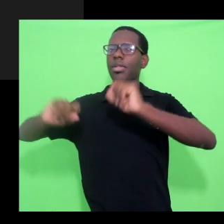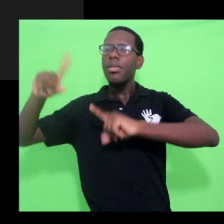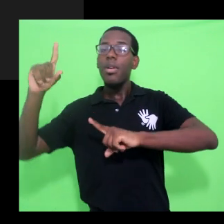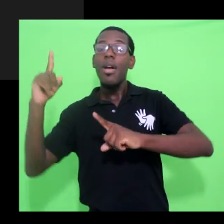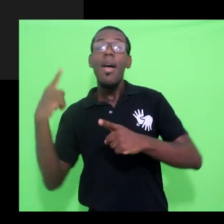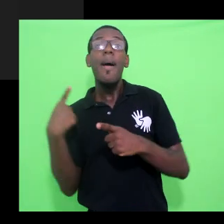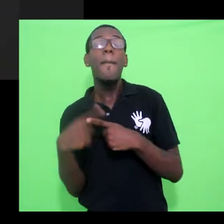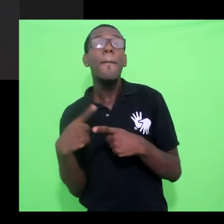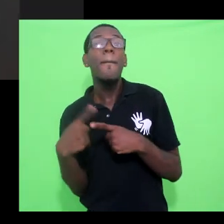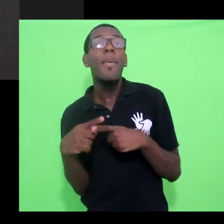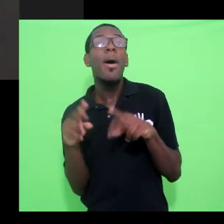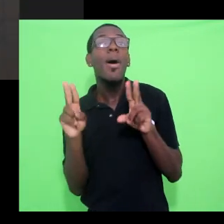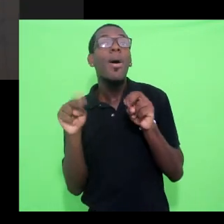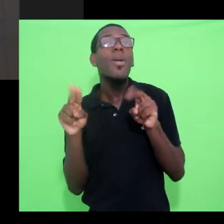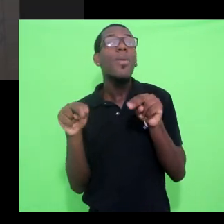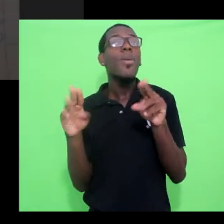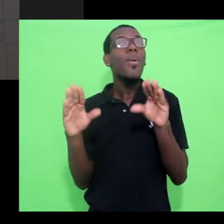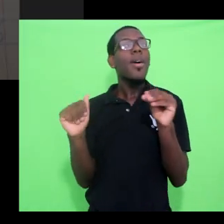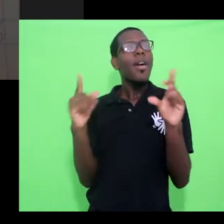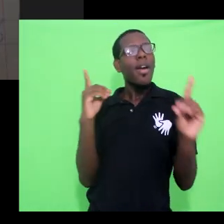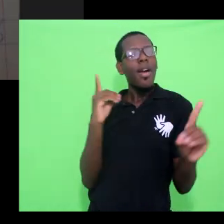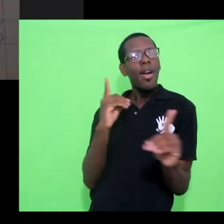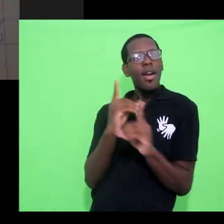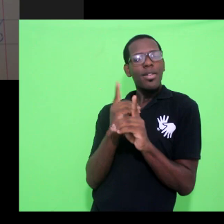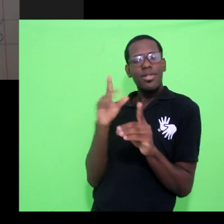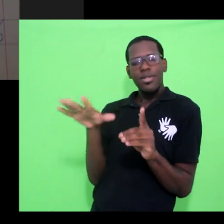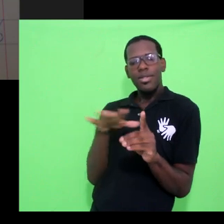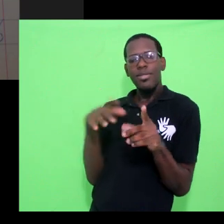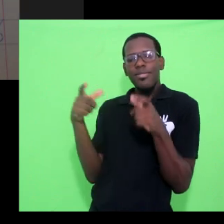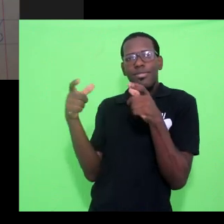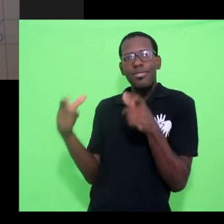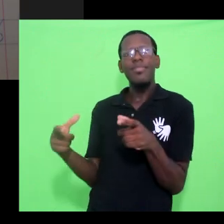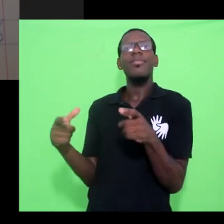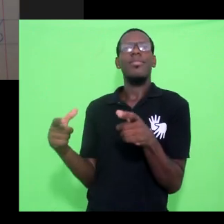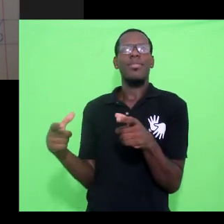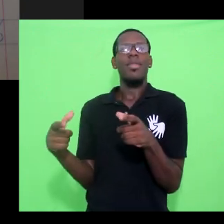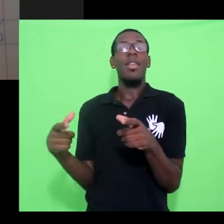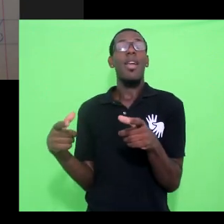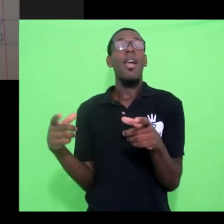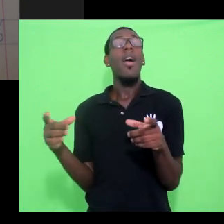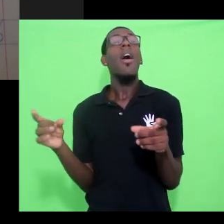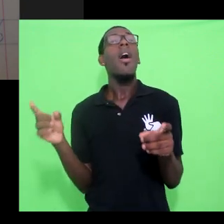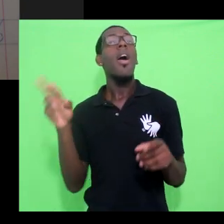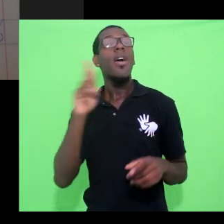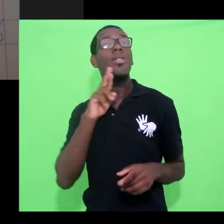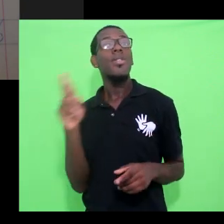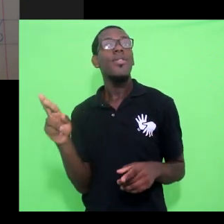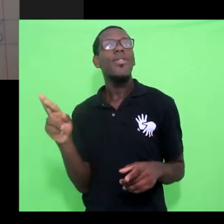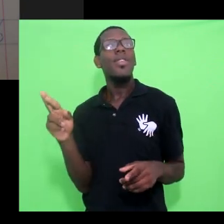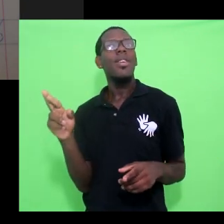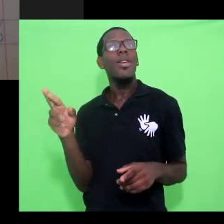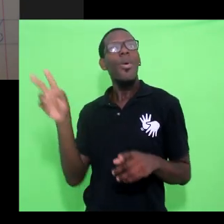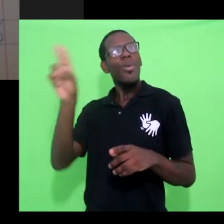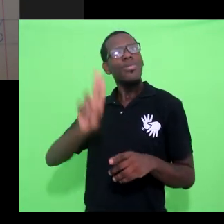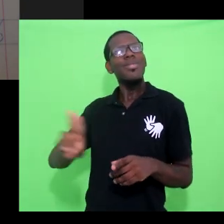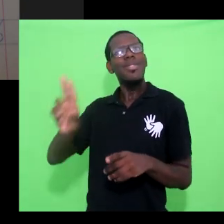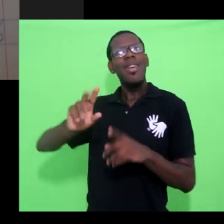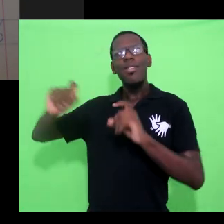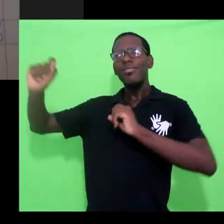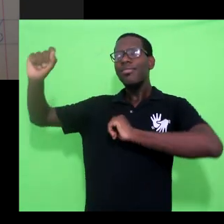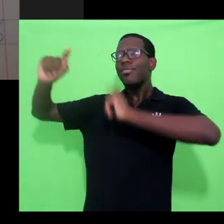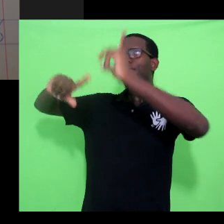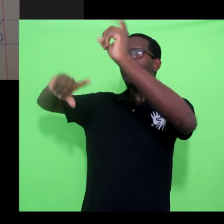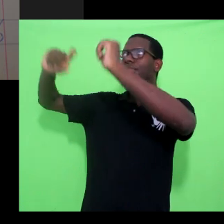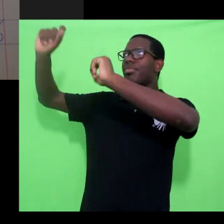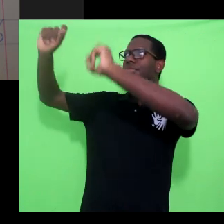dar-me cantando um doce contentamento, procura o Porto da Estrela. Eu já tinha ouvido falar no Porto da Estrela, mas nunca tinha feito